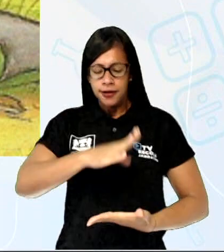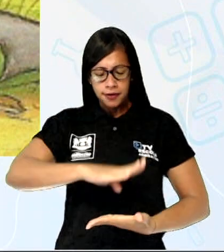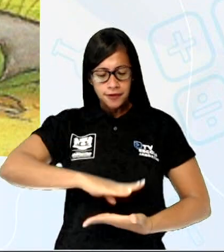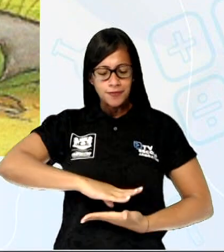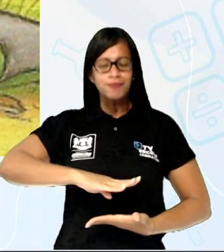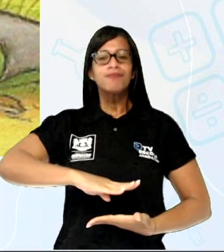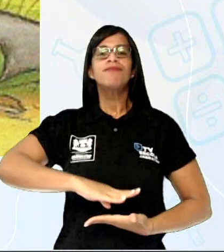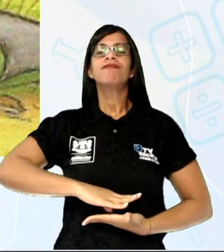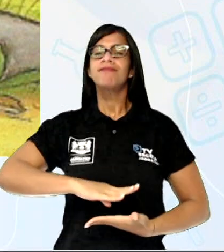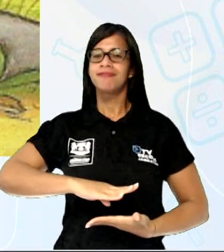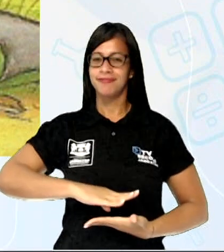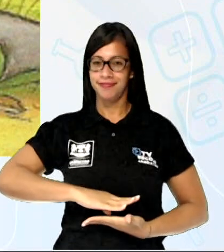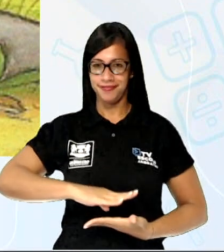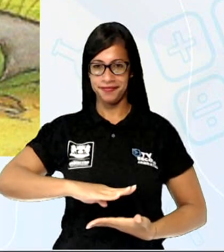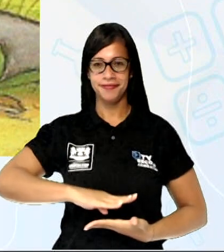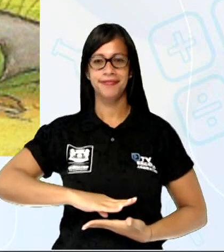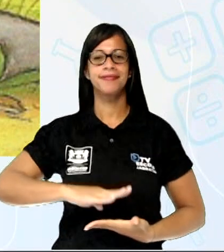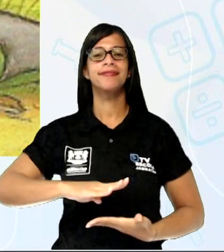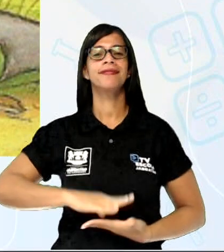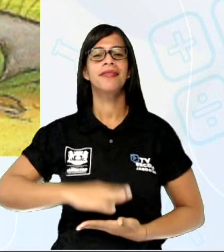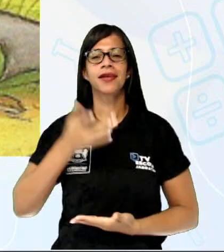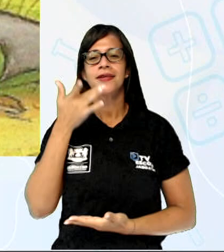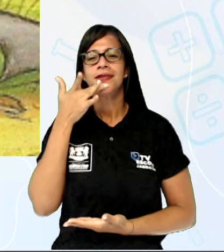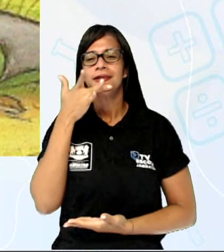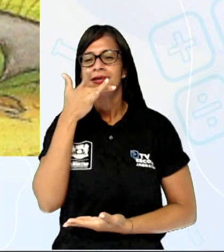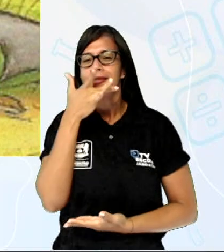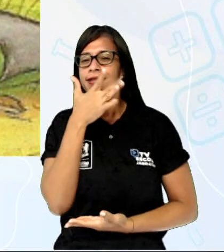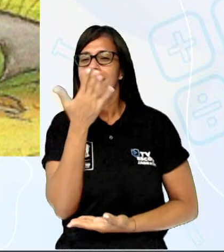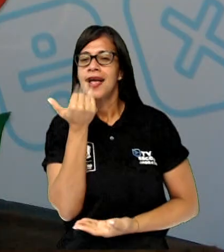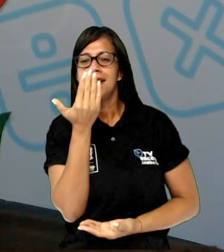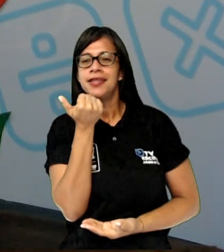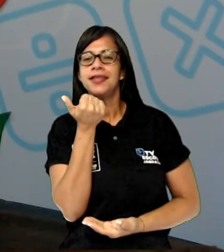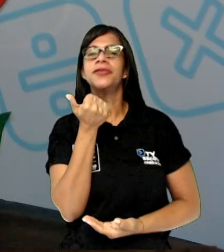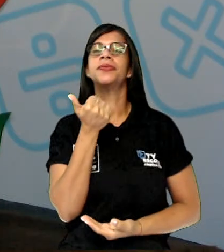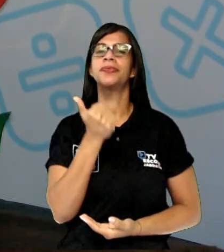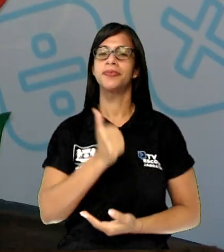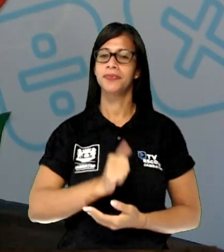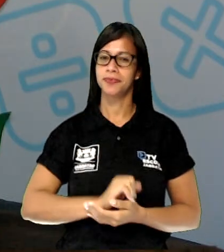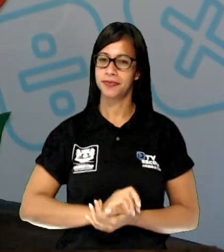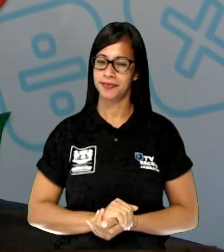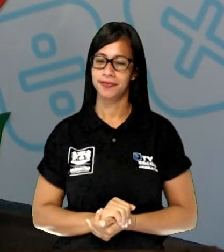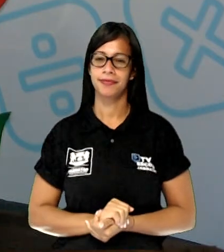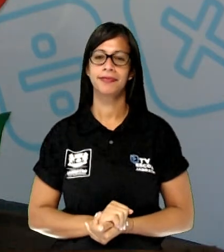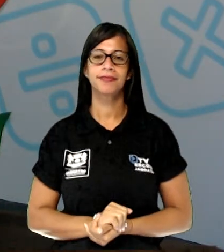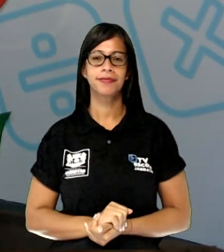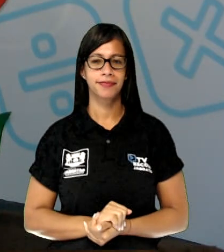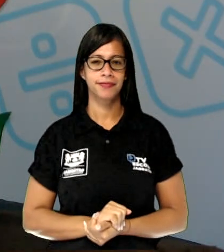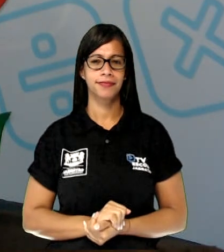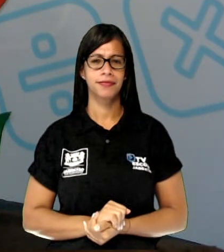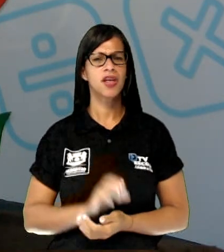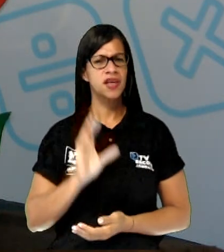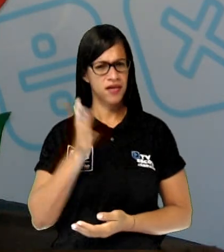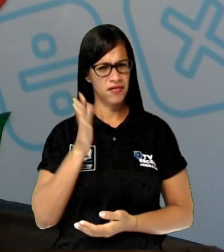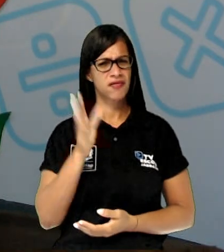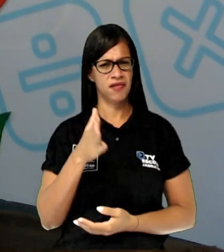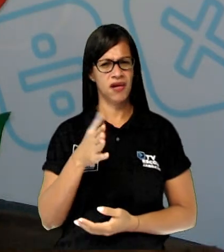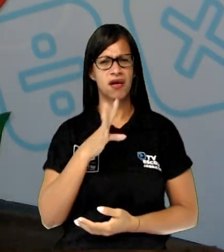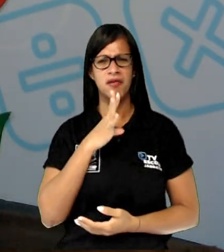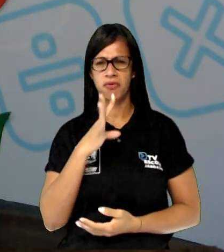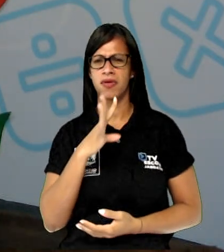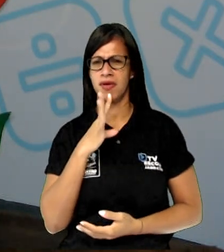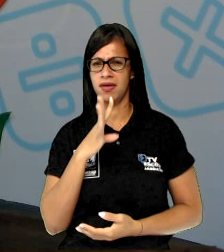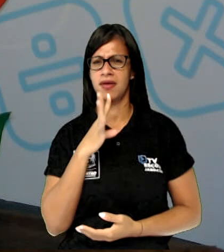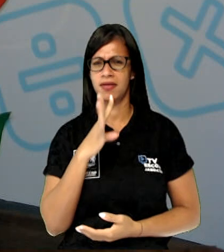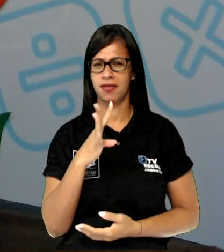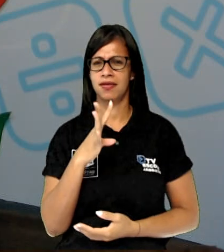está satisfeito, se deliciando com essa noz. Vocês já ouviram falar sobre a noz? E